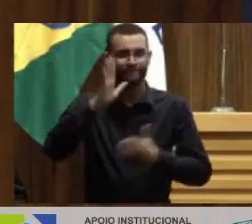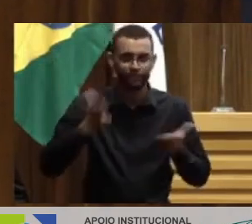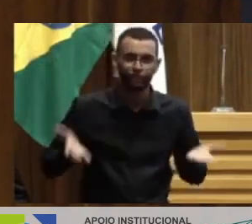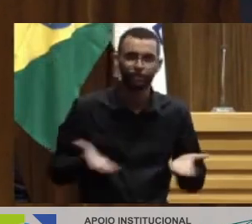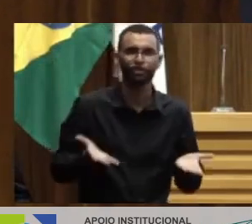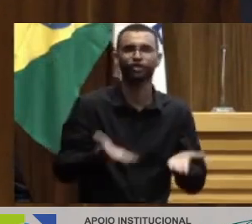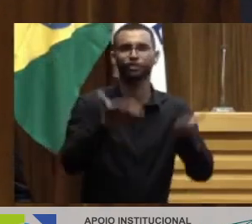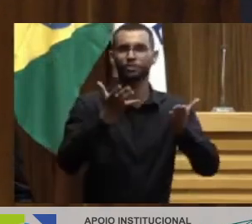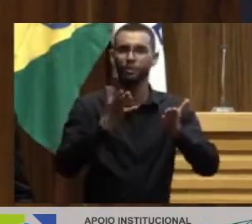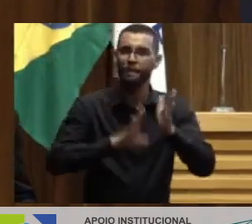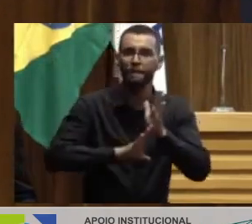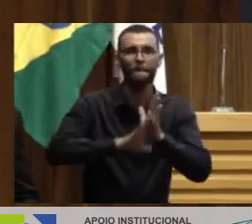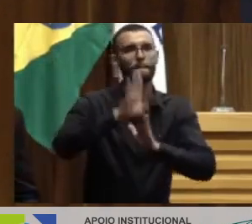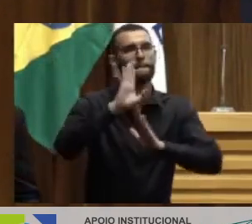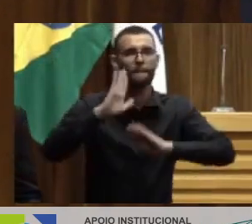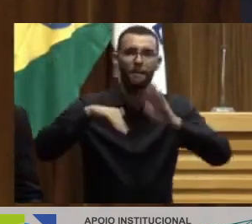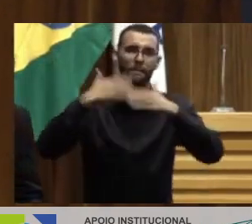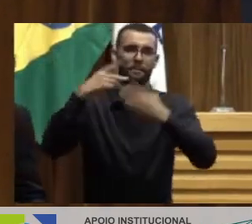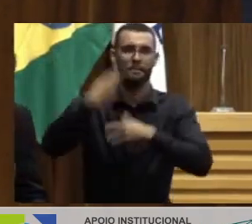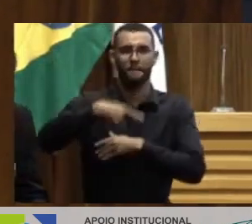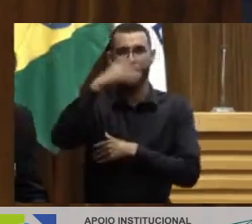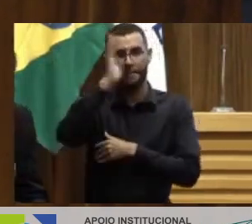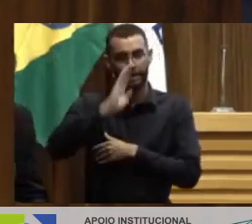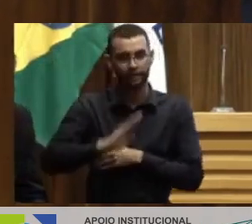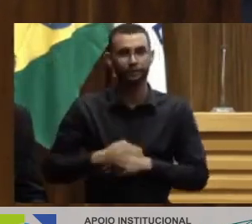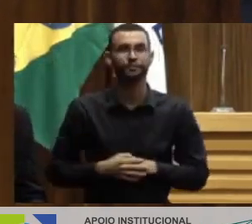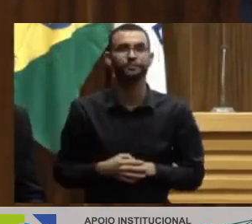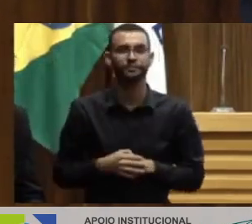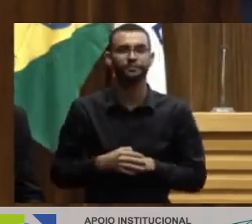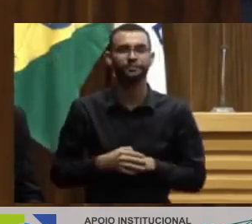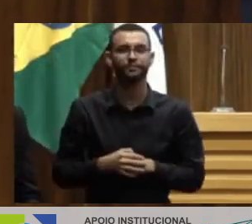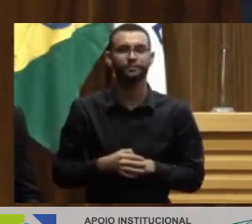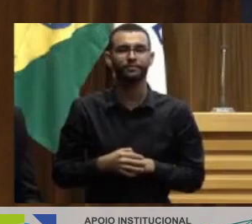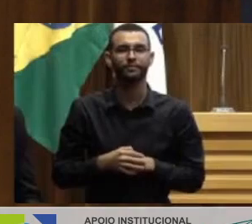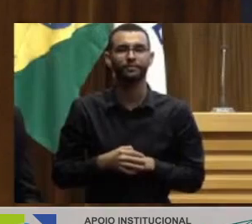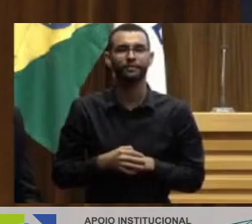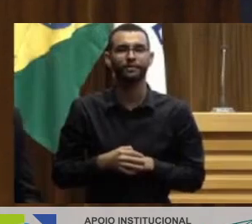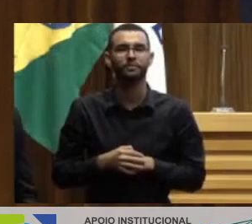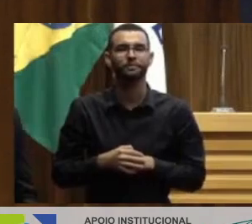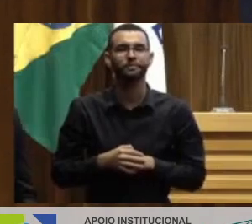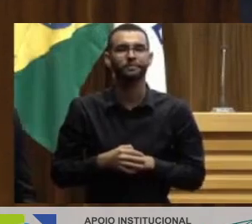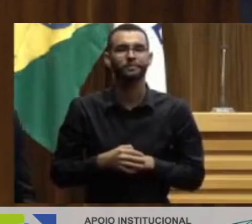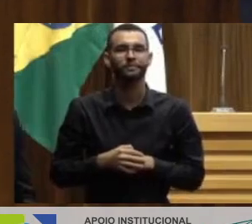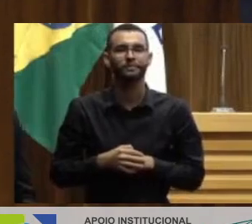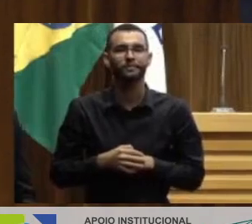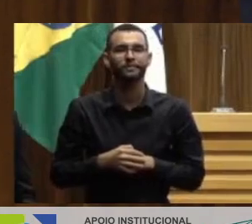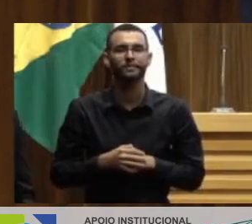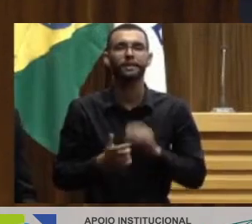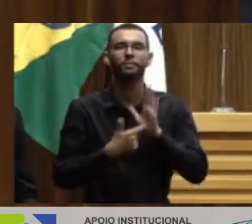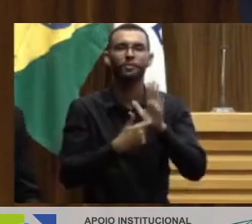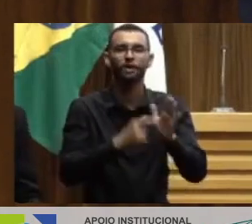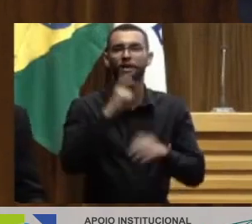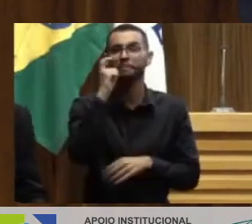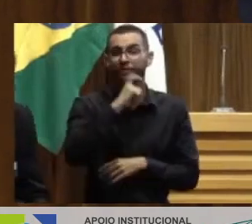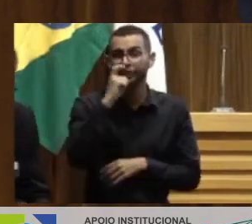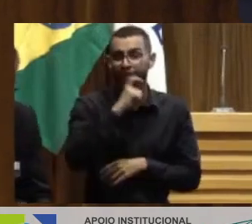crescimento do Brasil, que desmente uma brincadeira que o Mário Covas